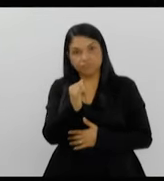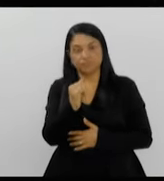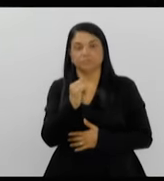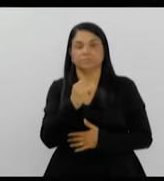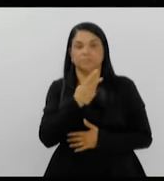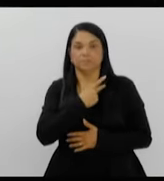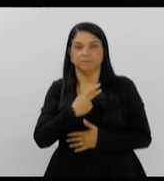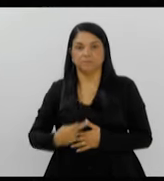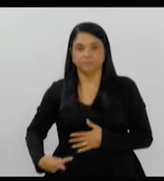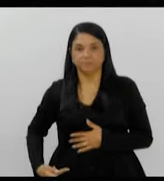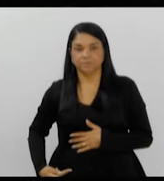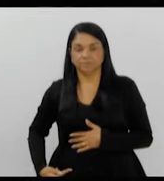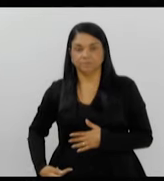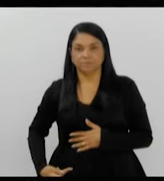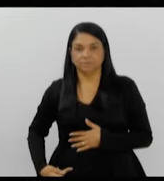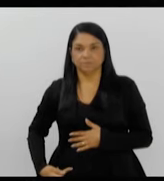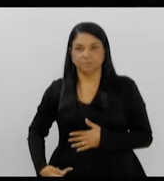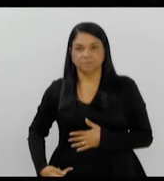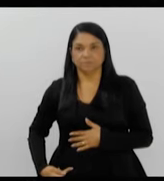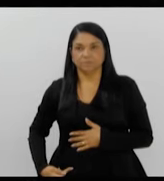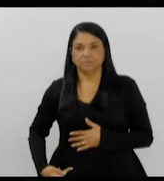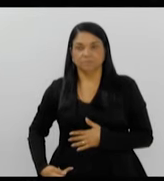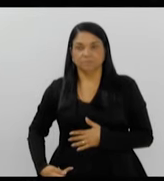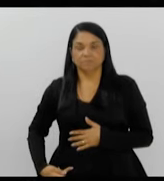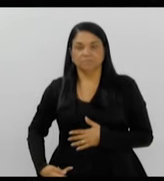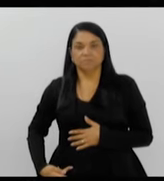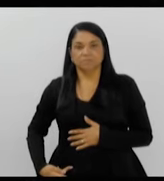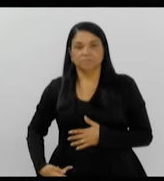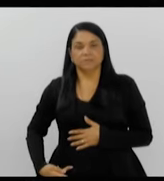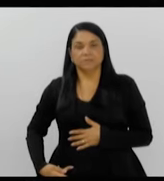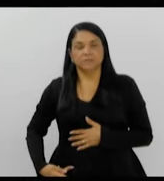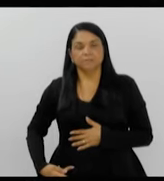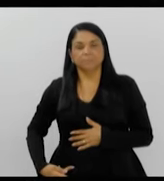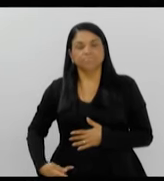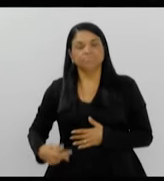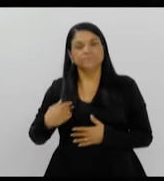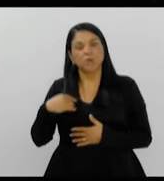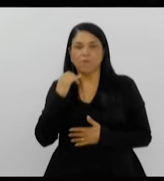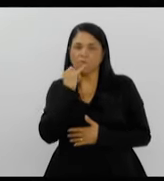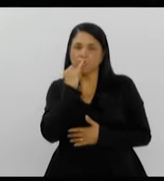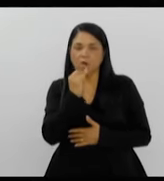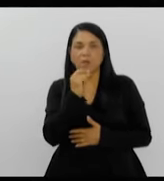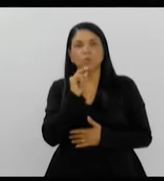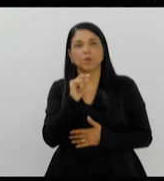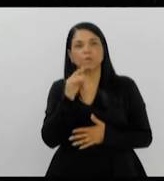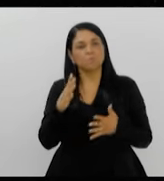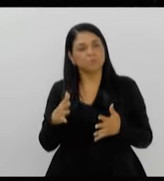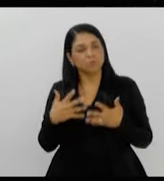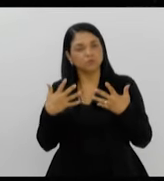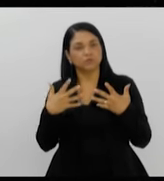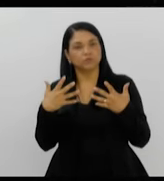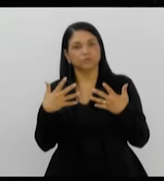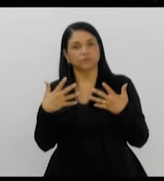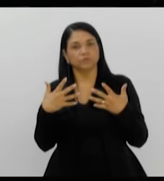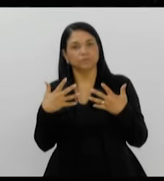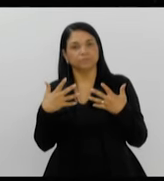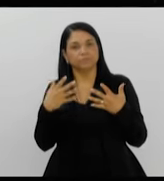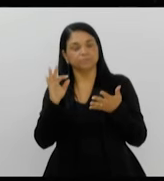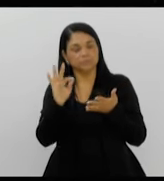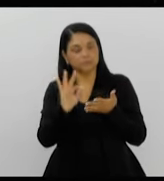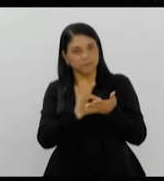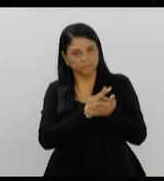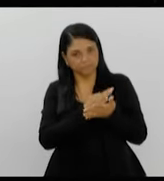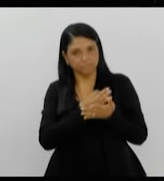presidente entro naquilo que me motivou a minha